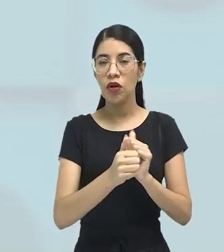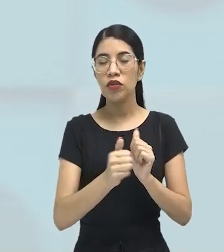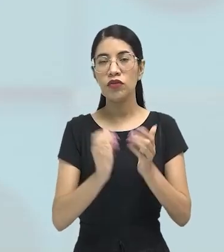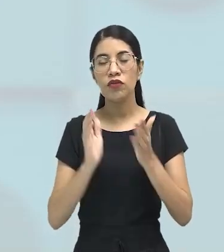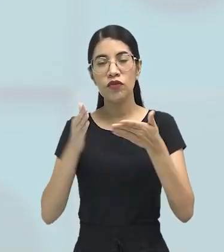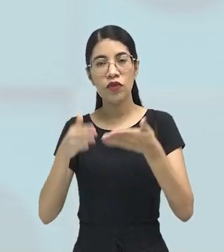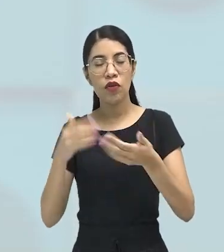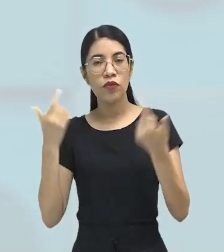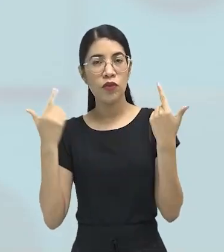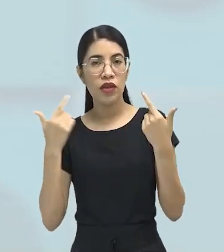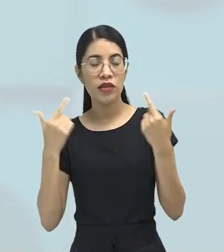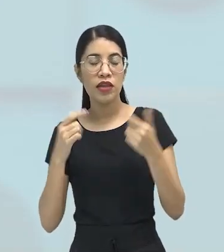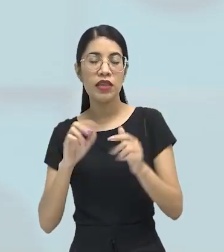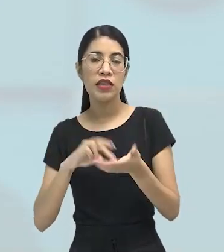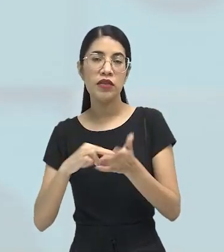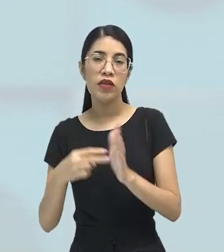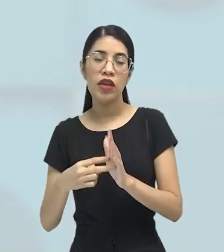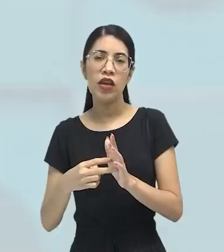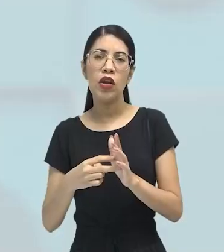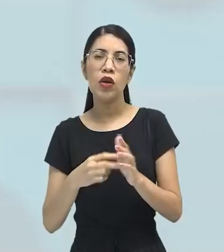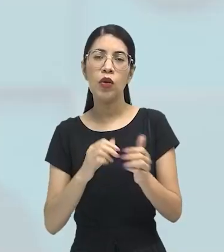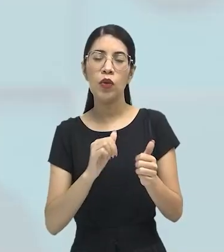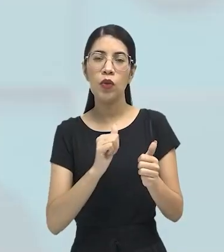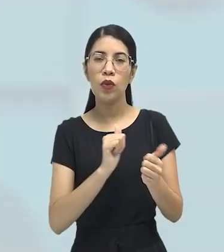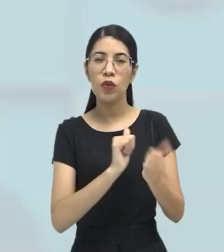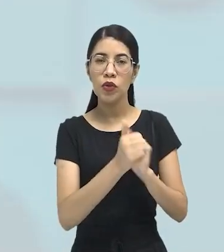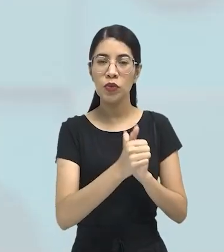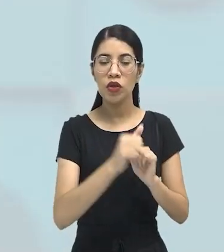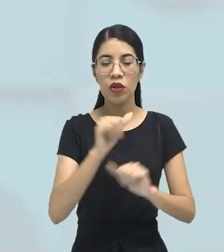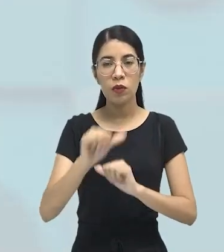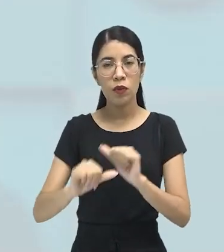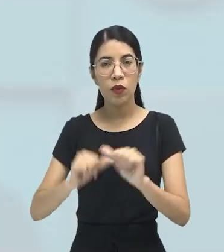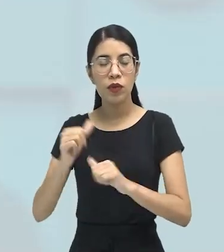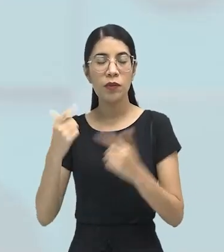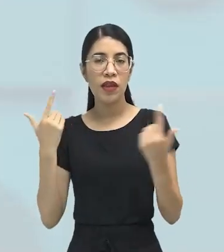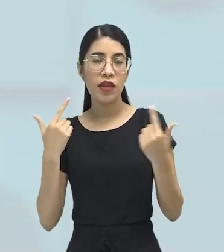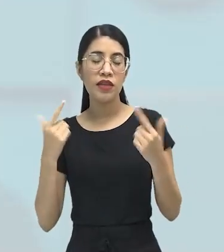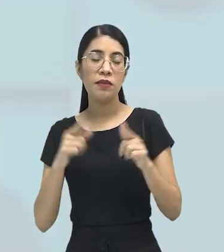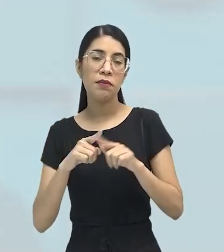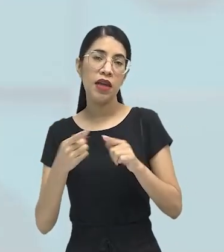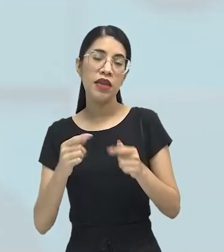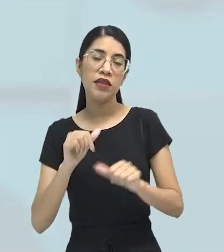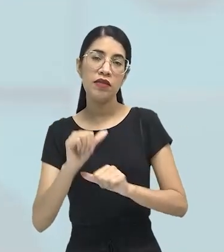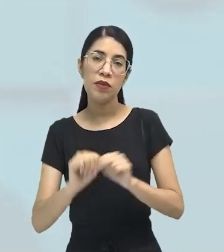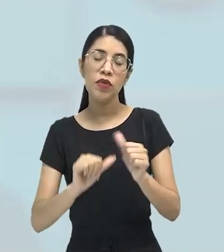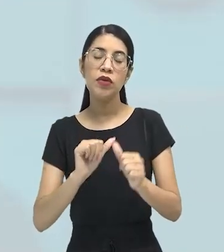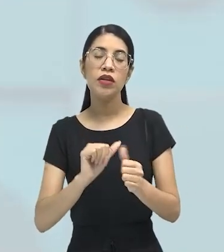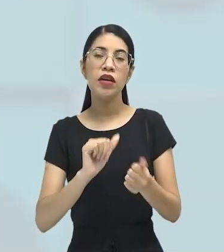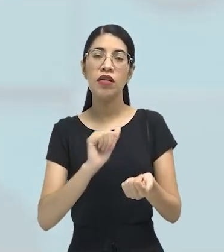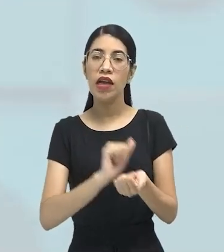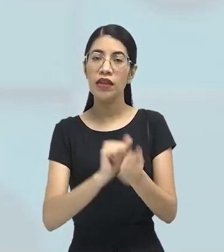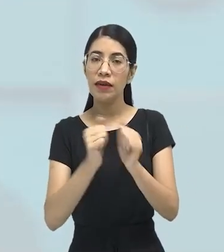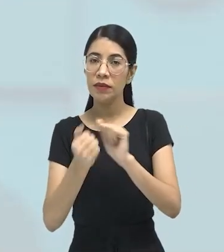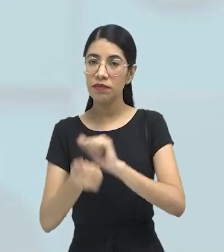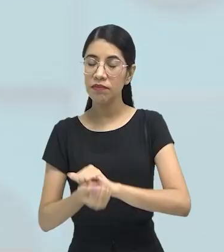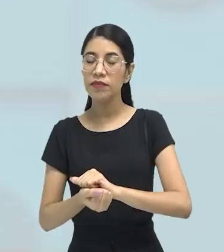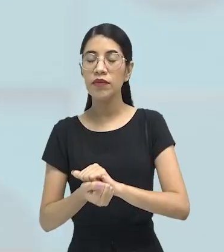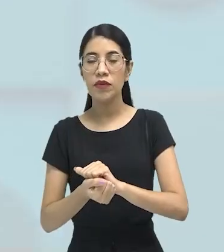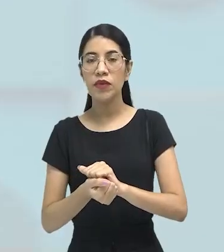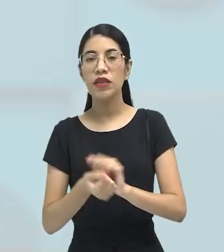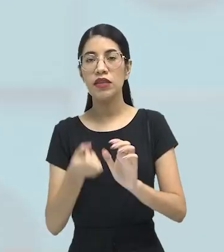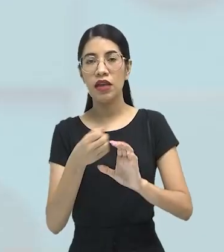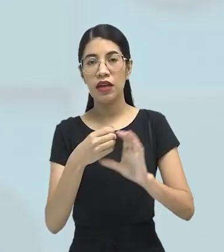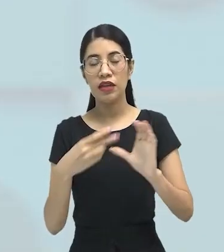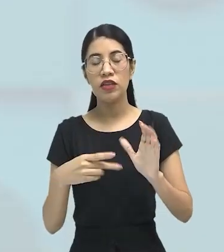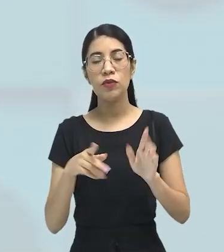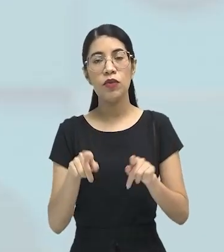lazer, ou seja, você pega um esporte e transforma ele em lazer, lógico que mudando aí algumas características, porque a gente sabe que o